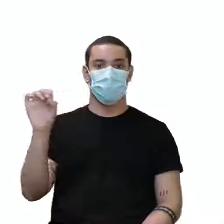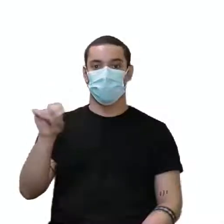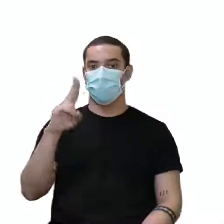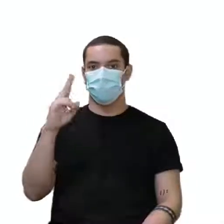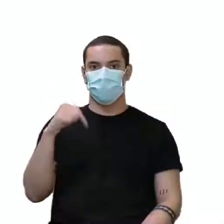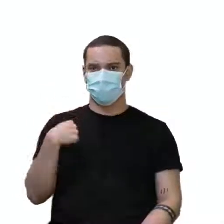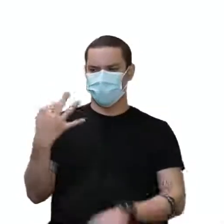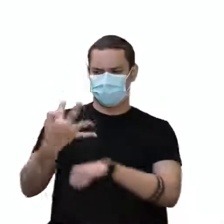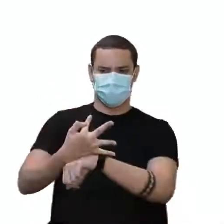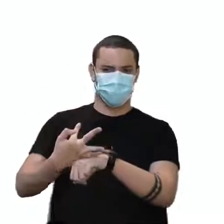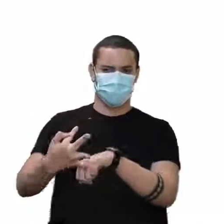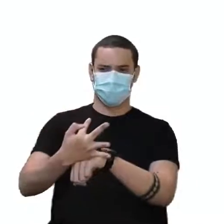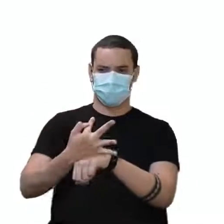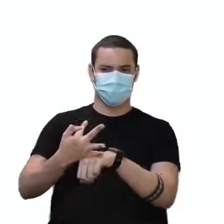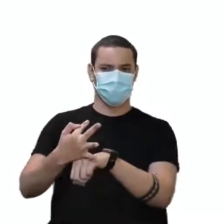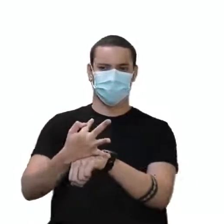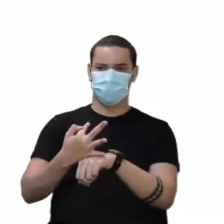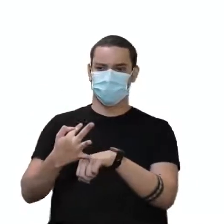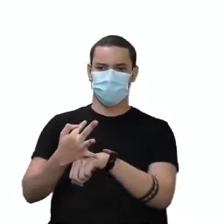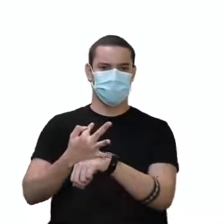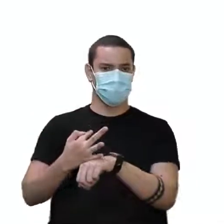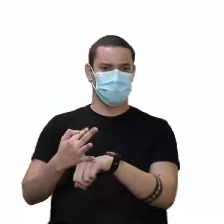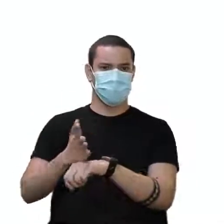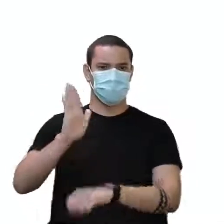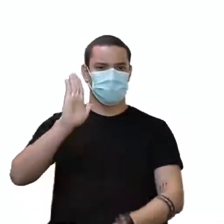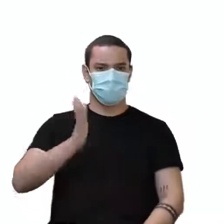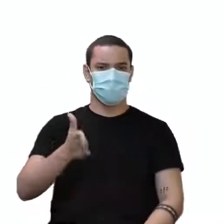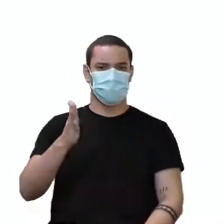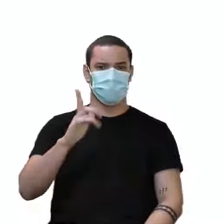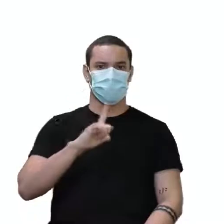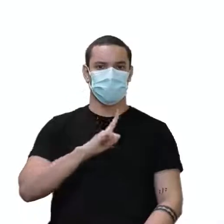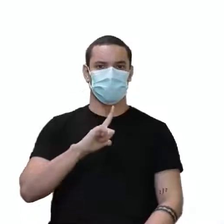tiramos férias desde,